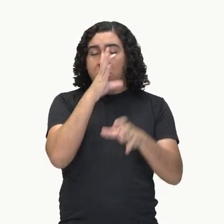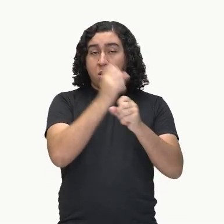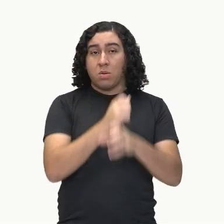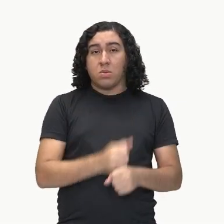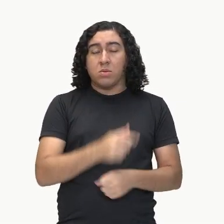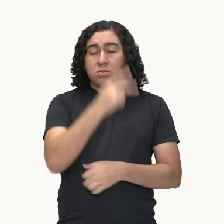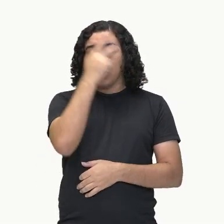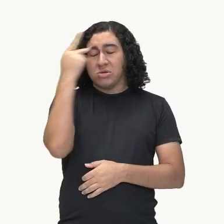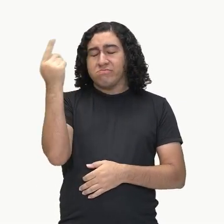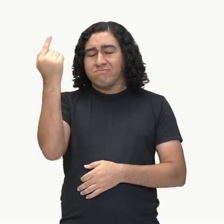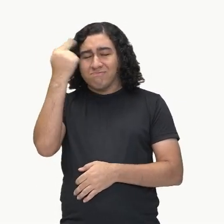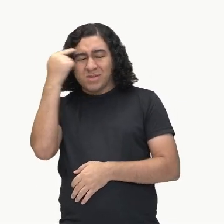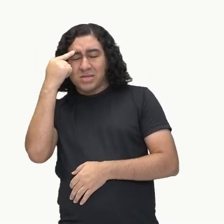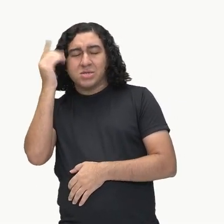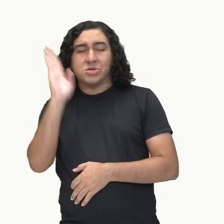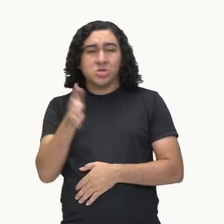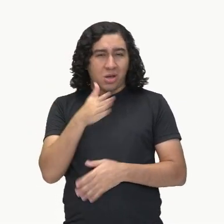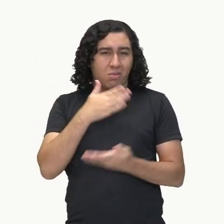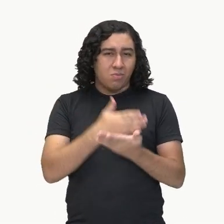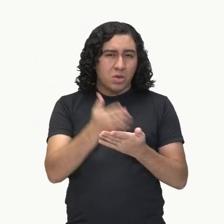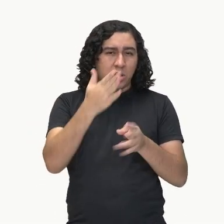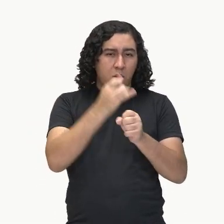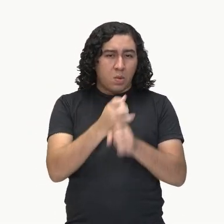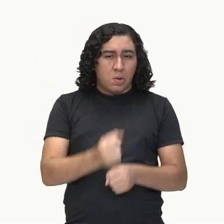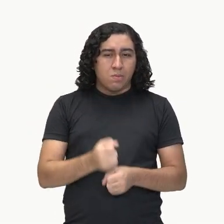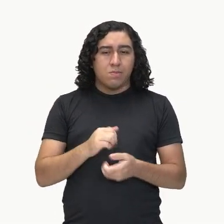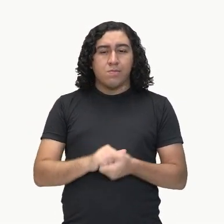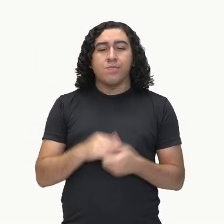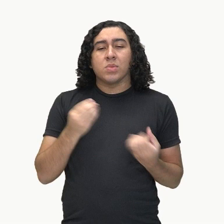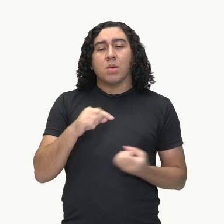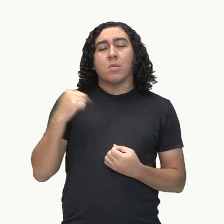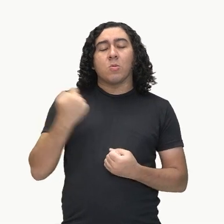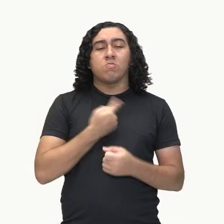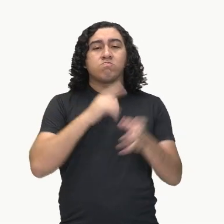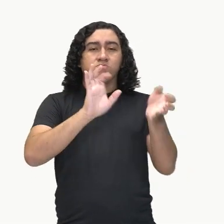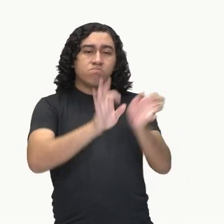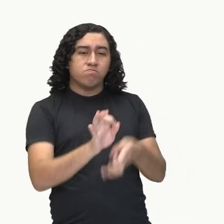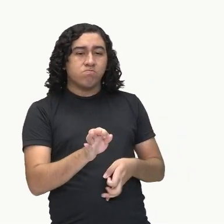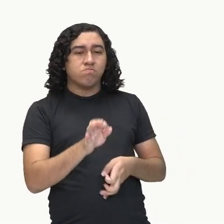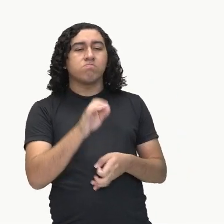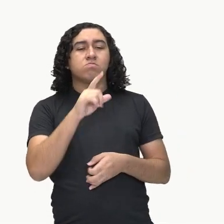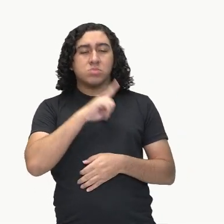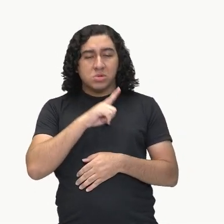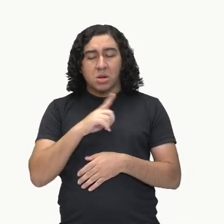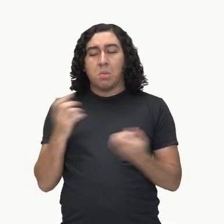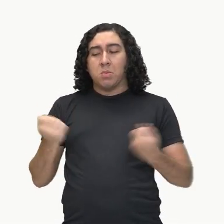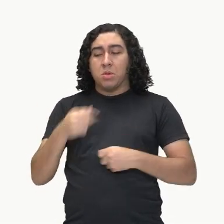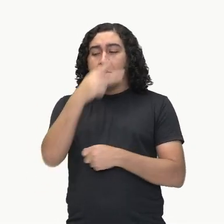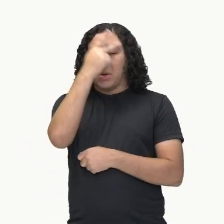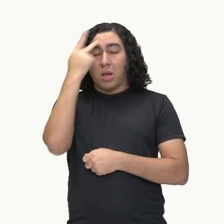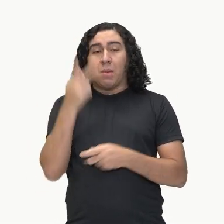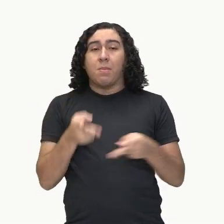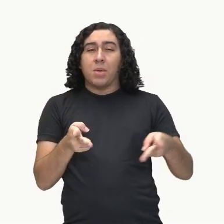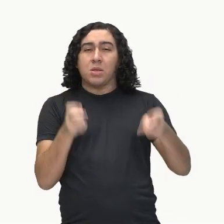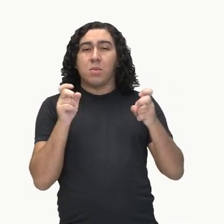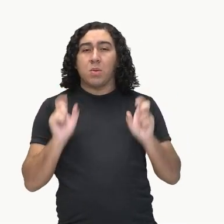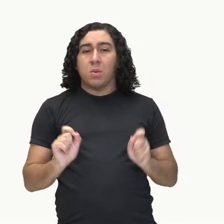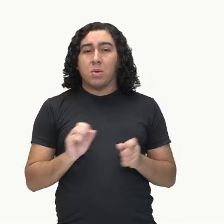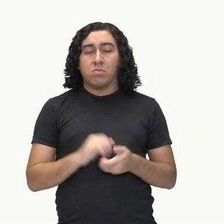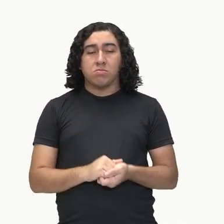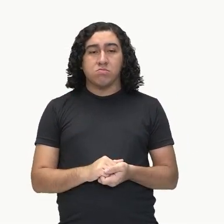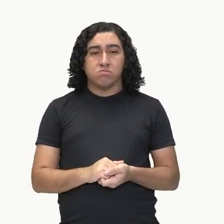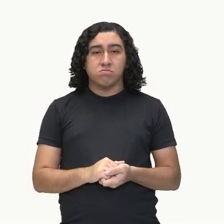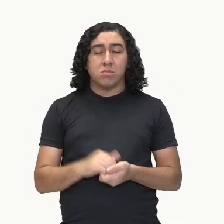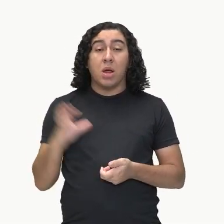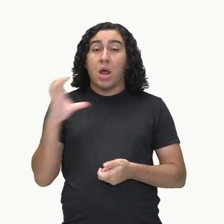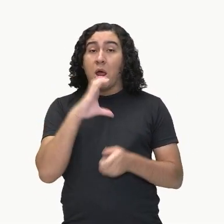começar aí a resolver? Quando nós organizamos desse jeito aqui, você consegue perceber de forma mais